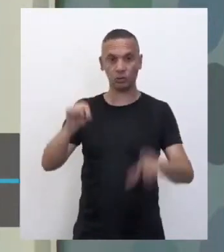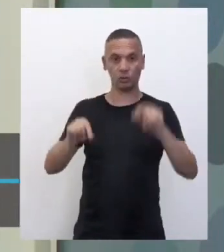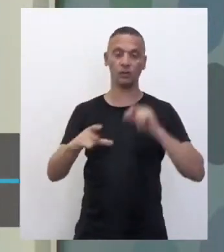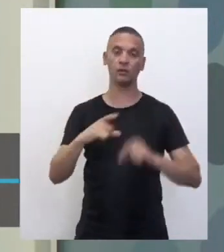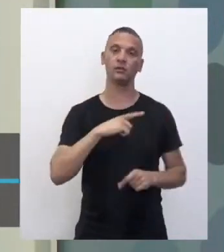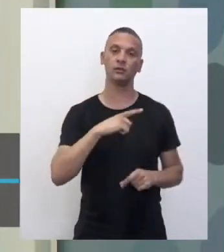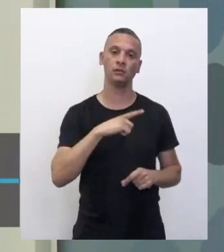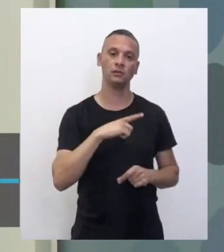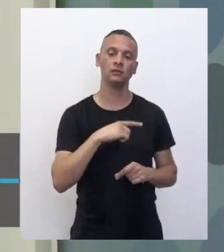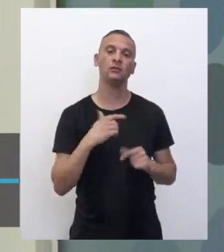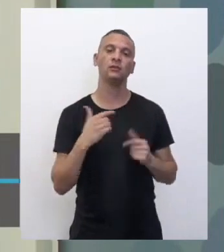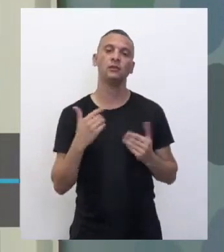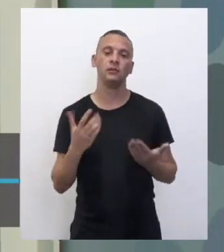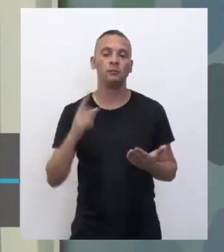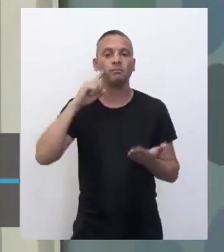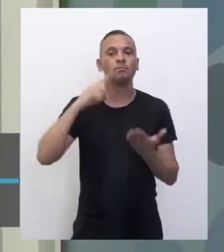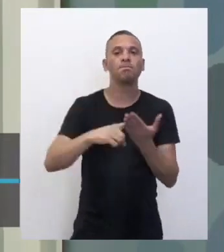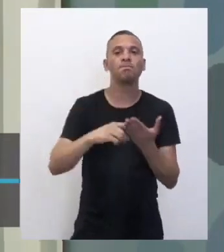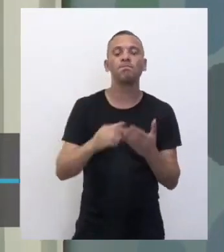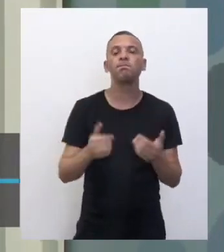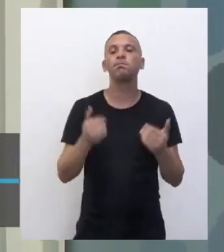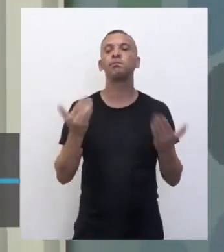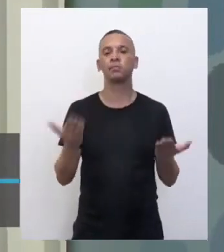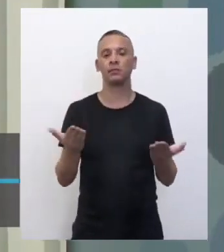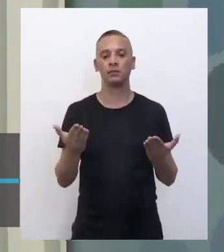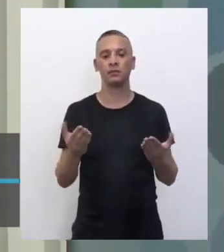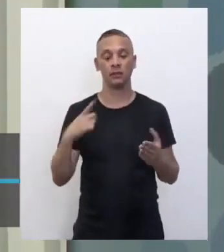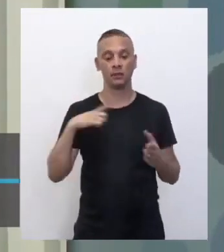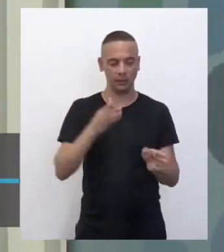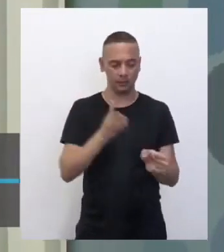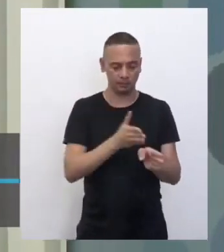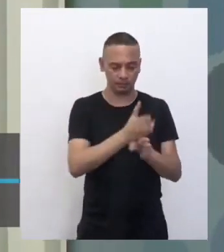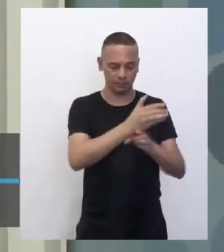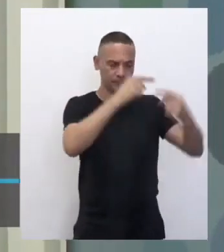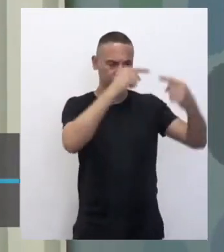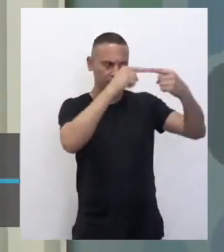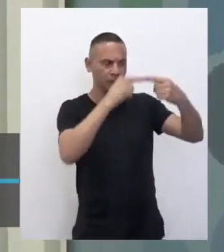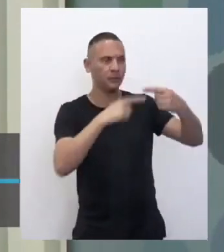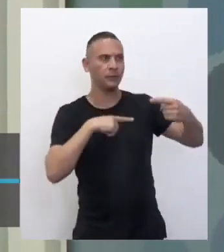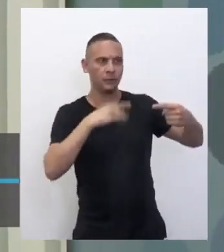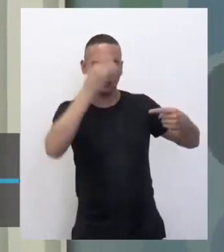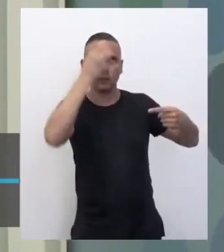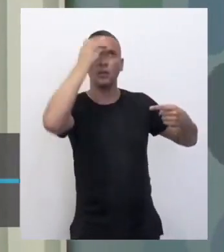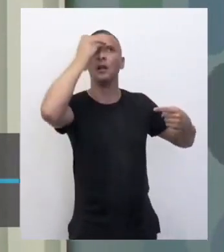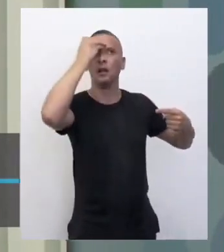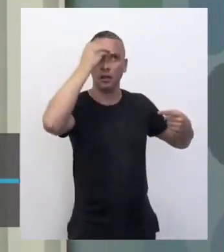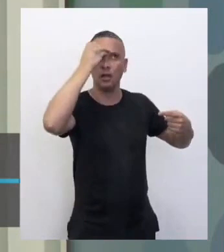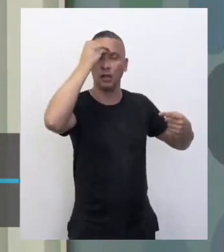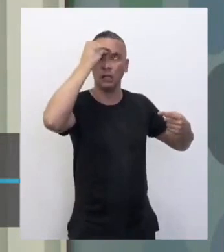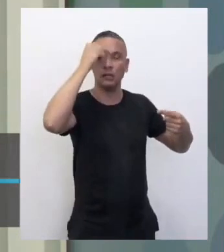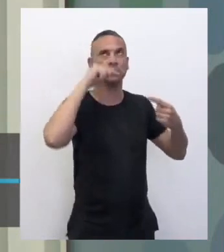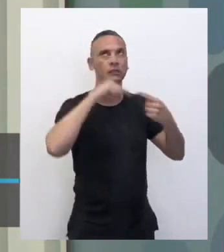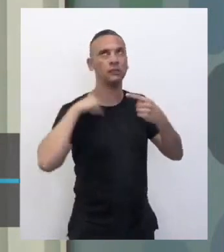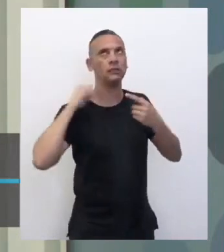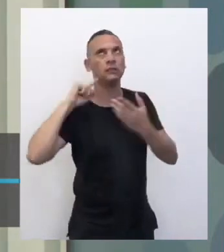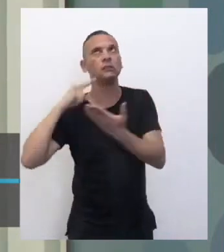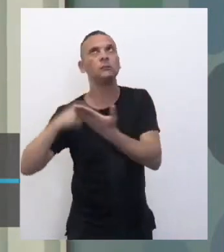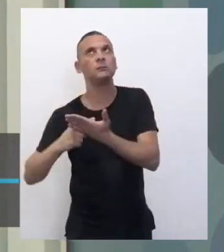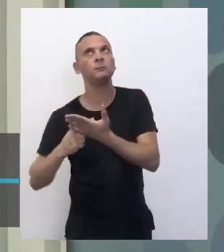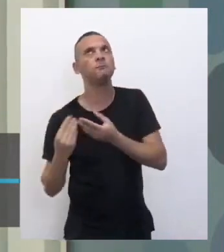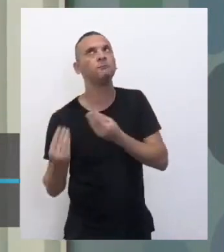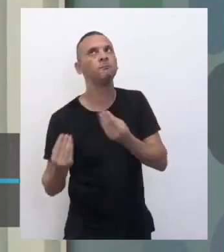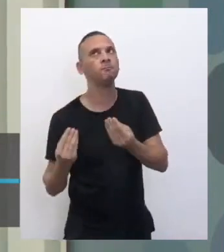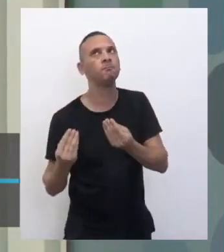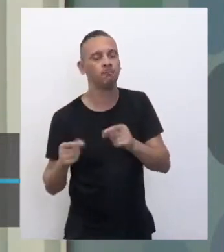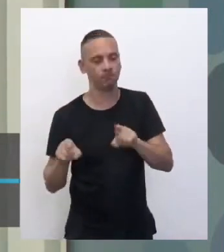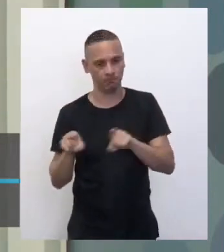do peso das minhas decisões. Eu tenho princípios. O quanto esse princípio pesa para mim? Até que